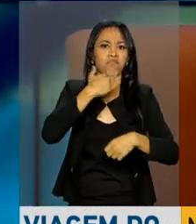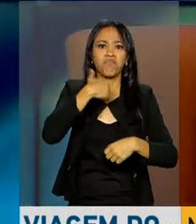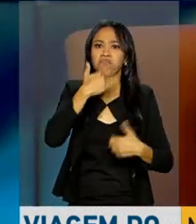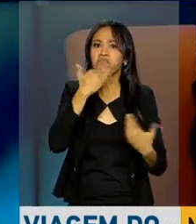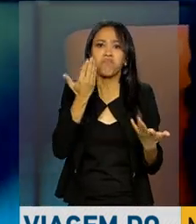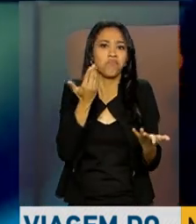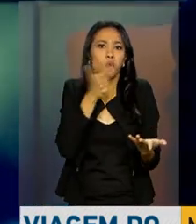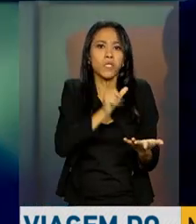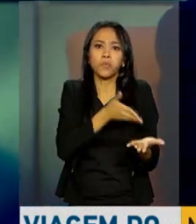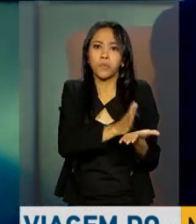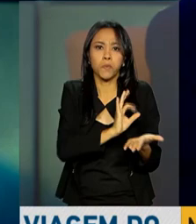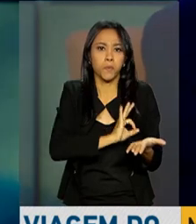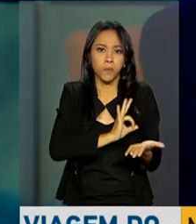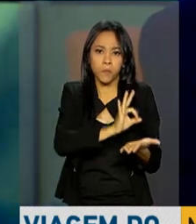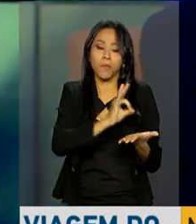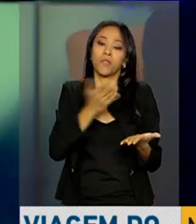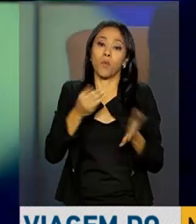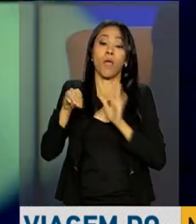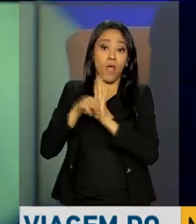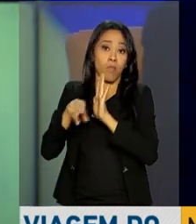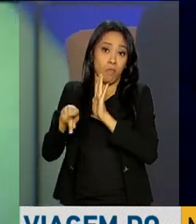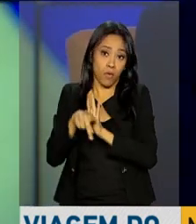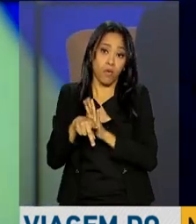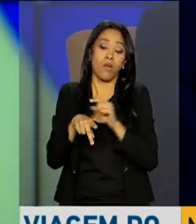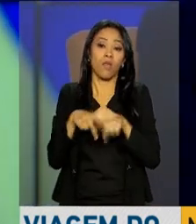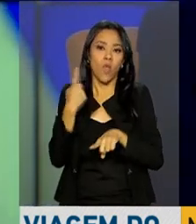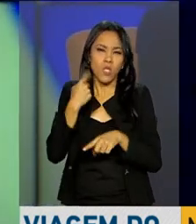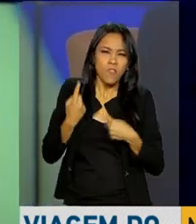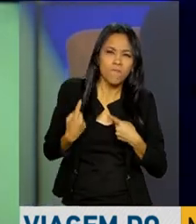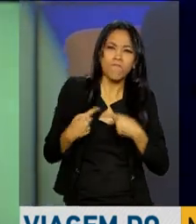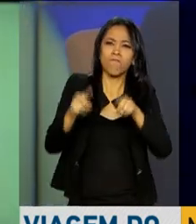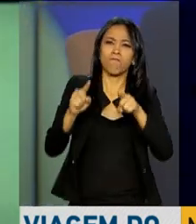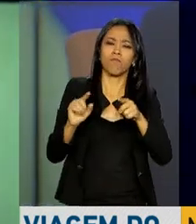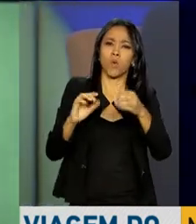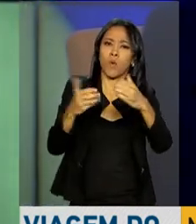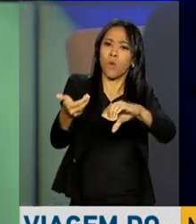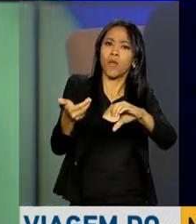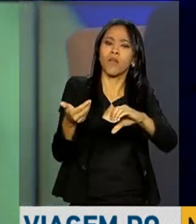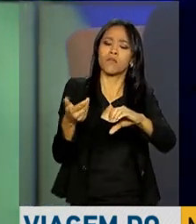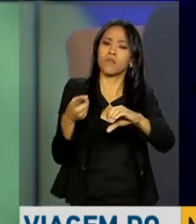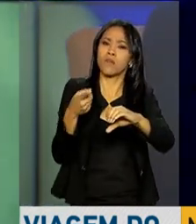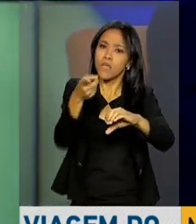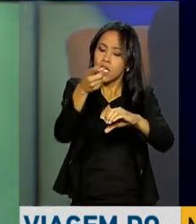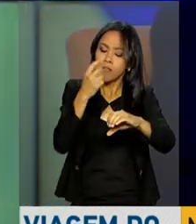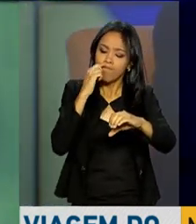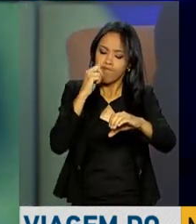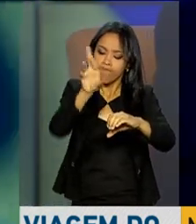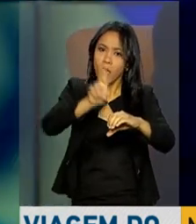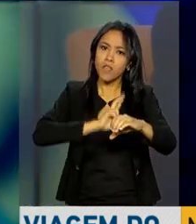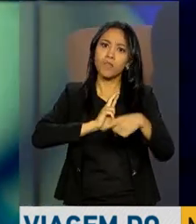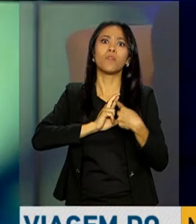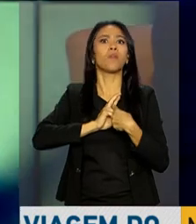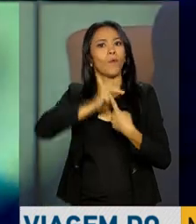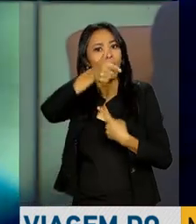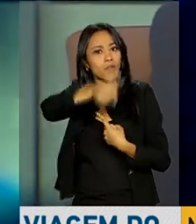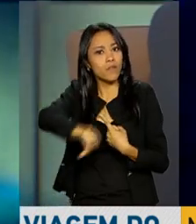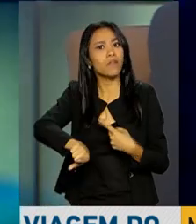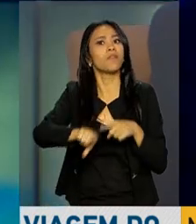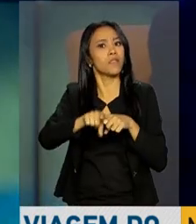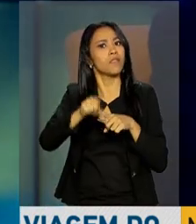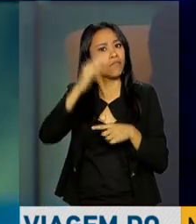adiante. Então, com a medida provisória, nós provocamos o Congresso Nacional e o Congresso Nacional respondeu mais uma